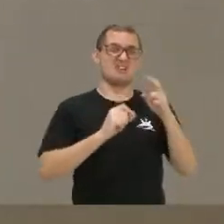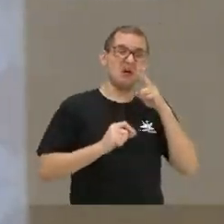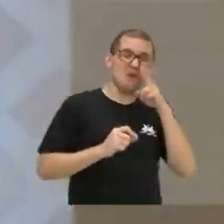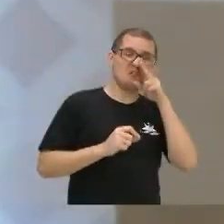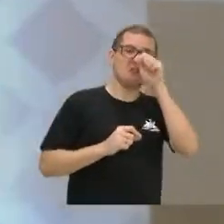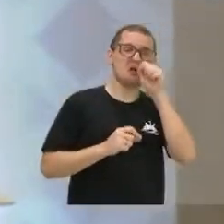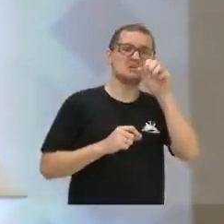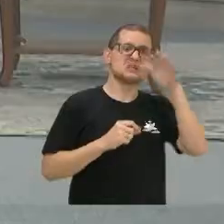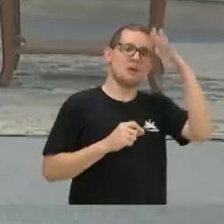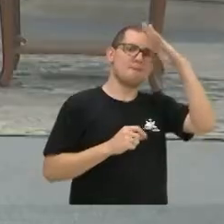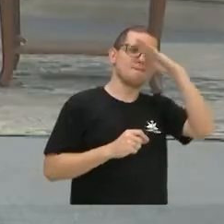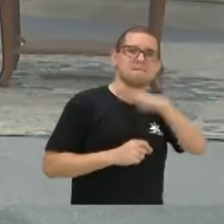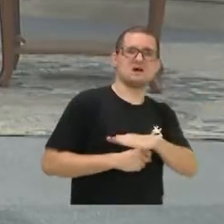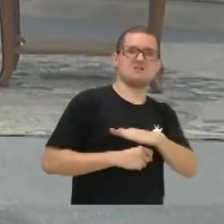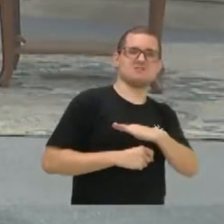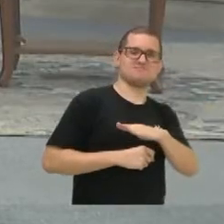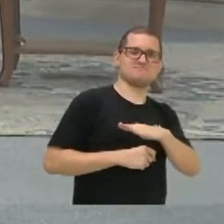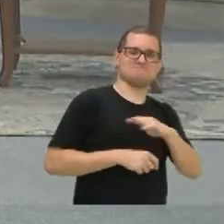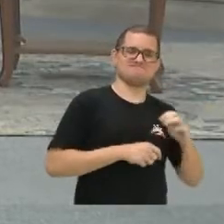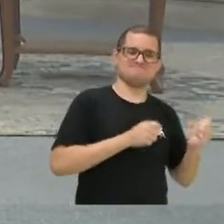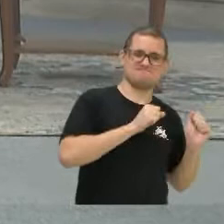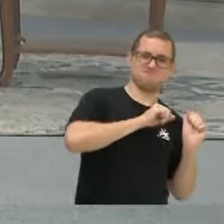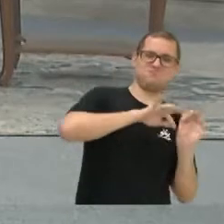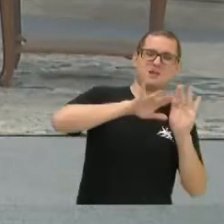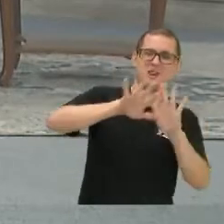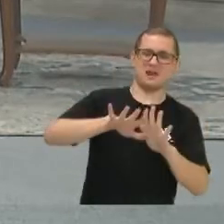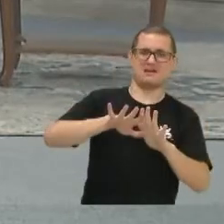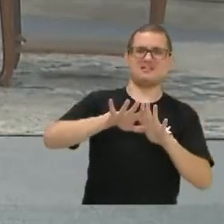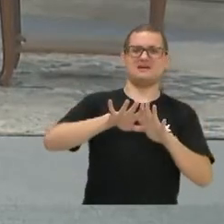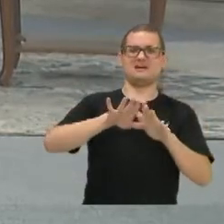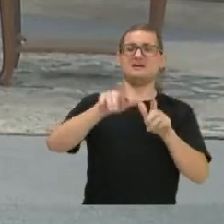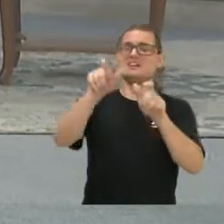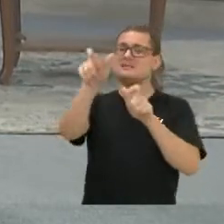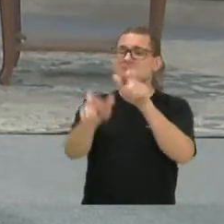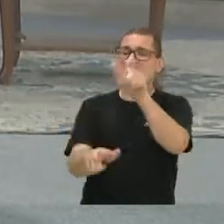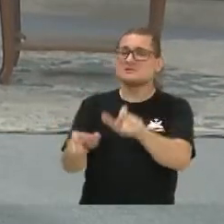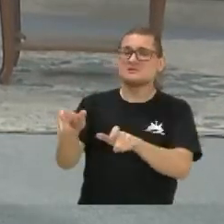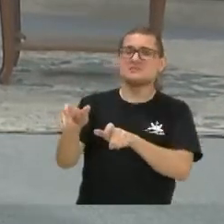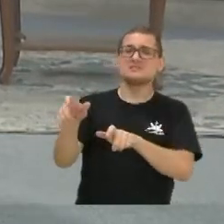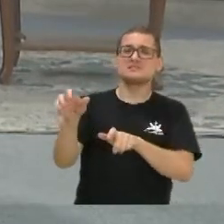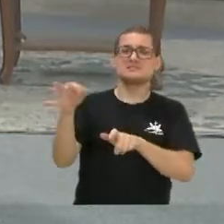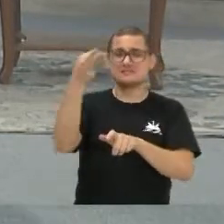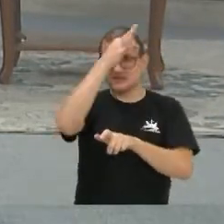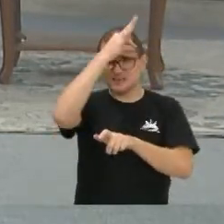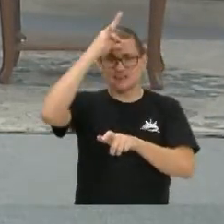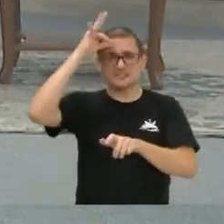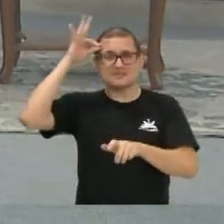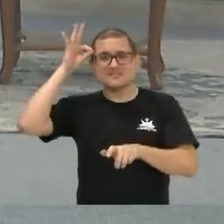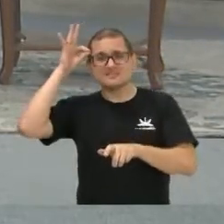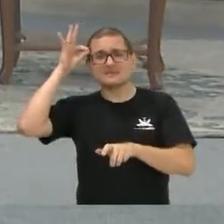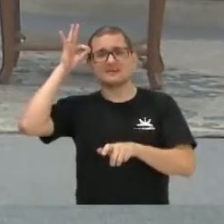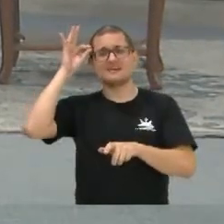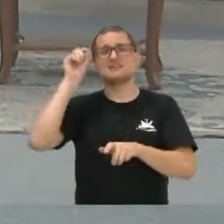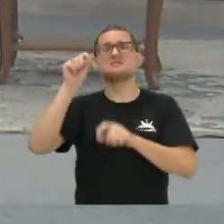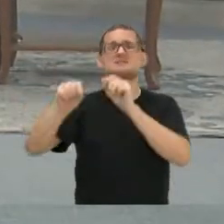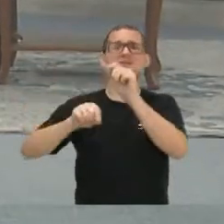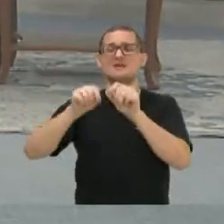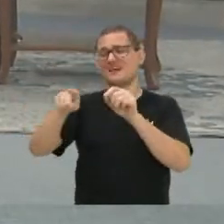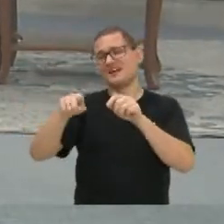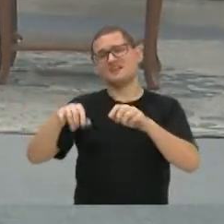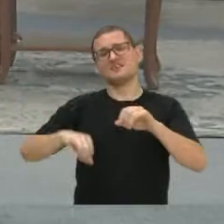porque o sofrimento dos inocentes é uma pergunta que nos fazemos sempre perguntas existenciais